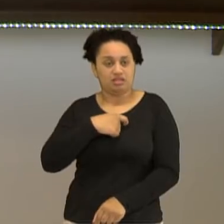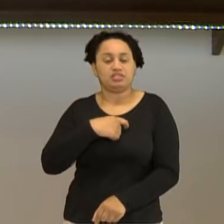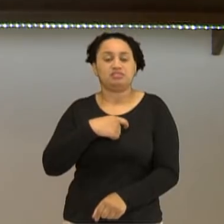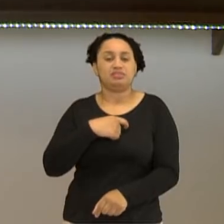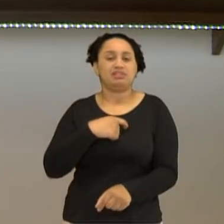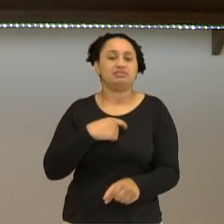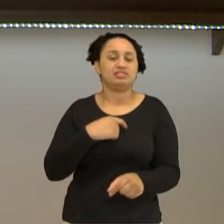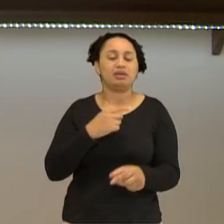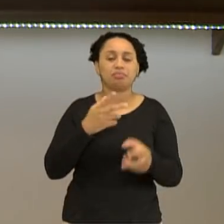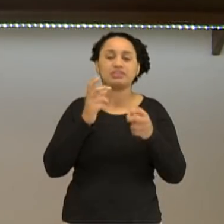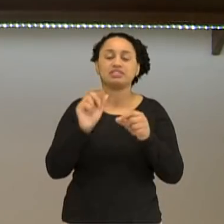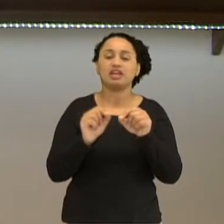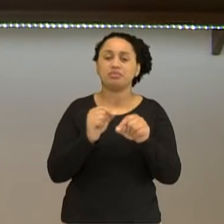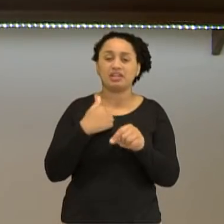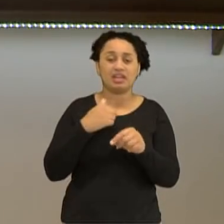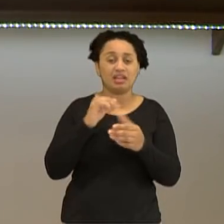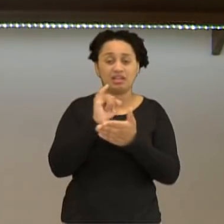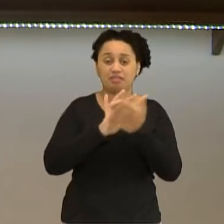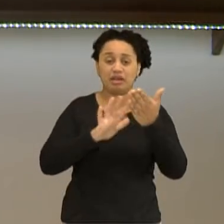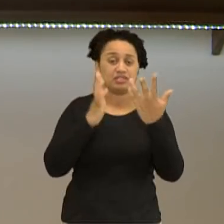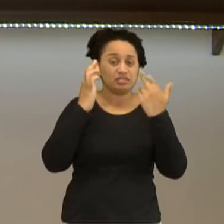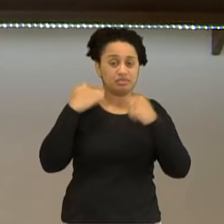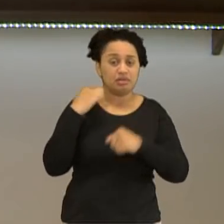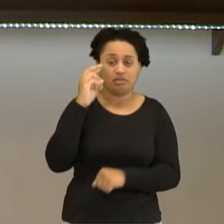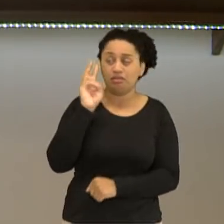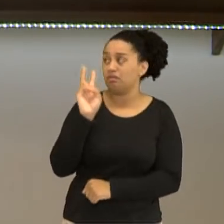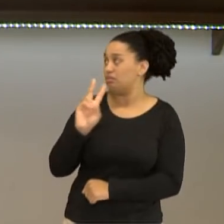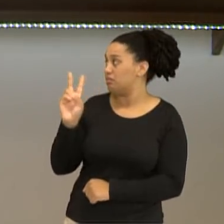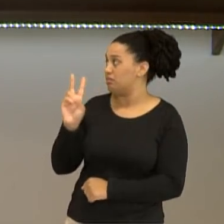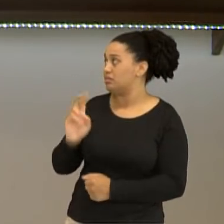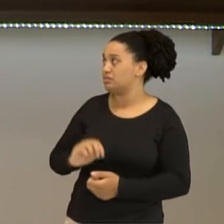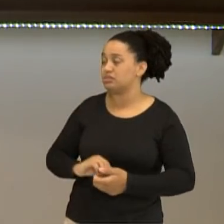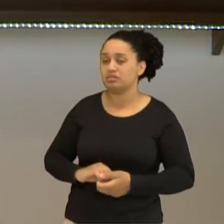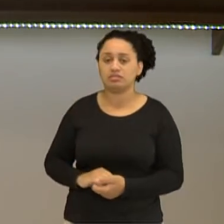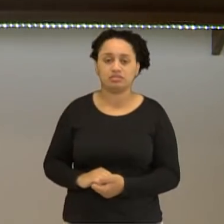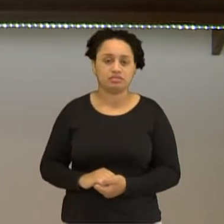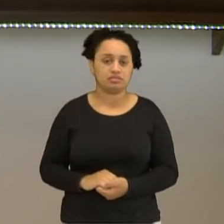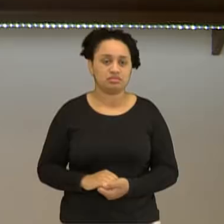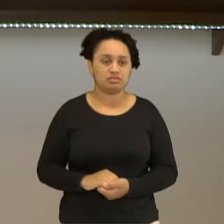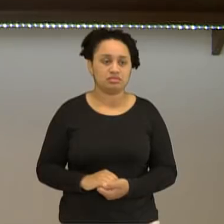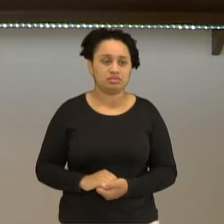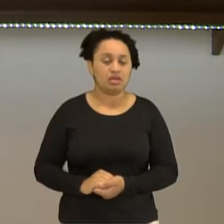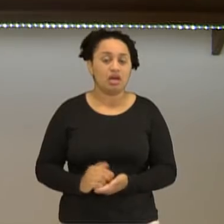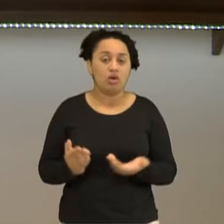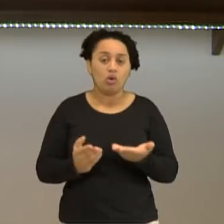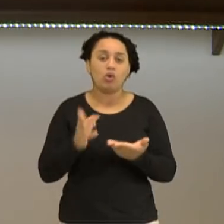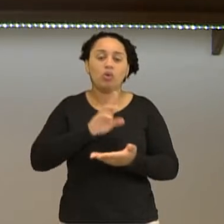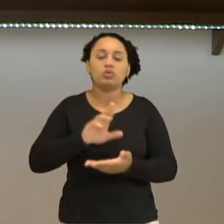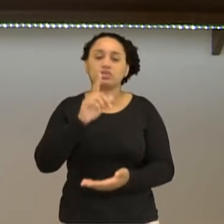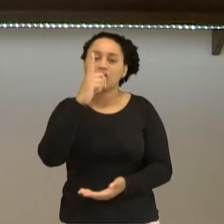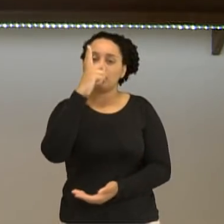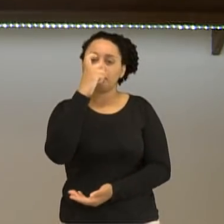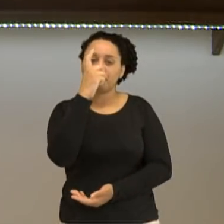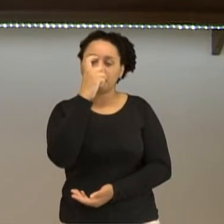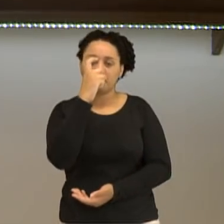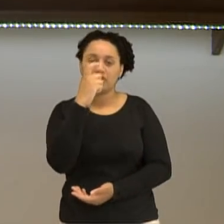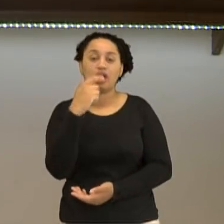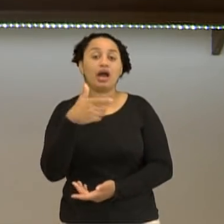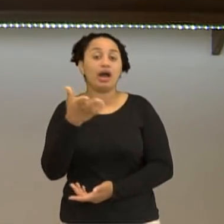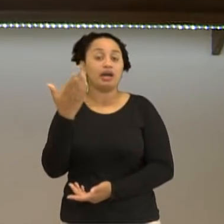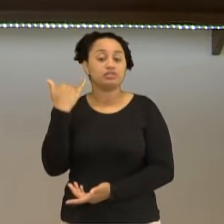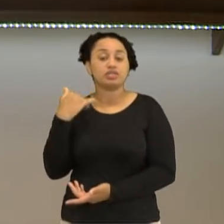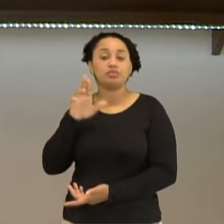direita aqui é uma pessoa utilizando a bombinha. Antigamente eles faziam inalação, né? Umidificavam aquele